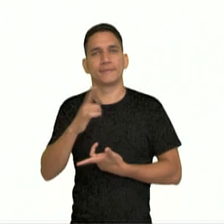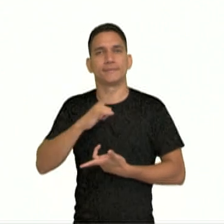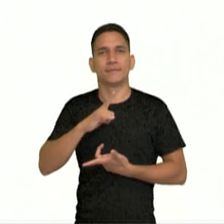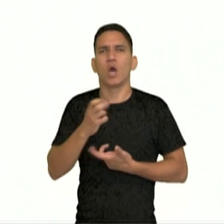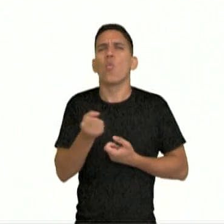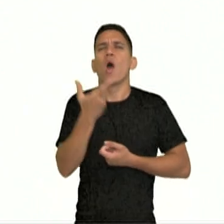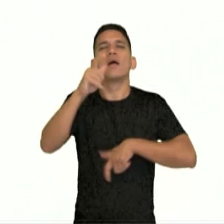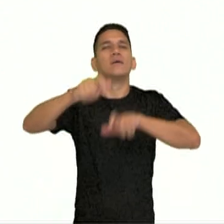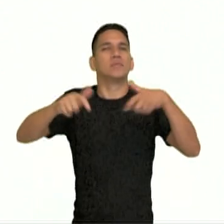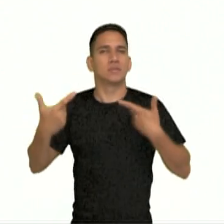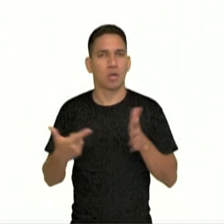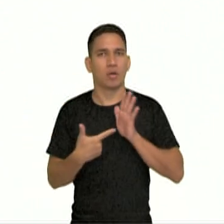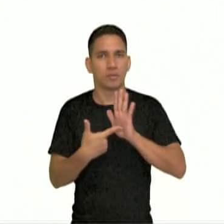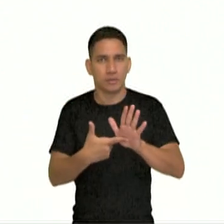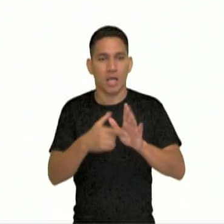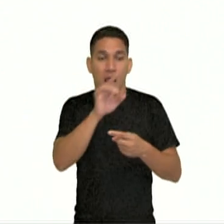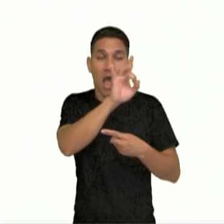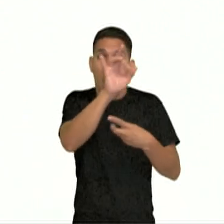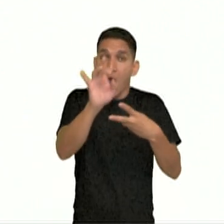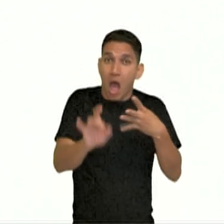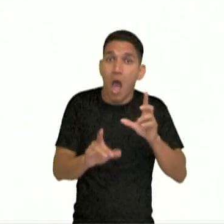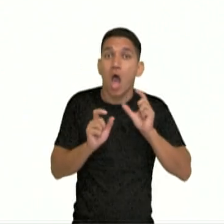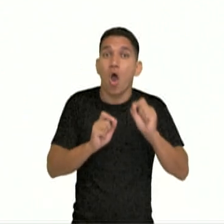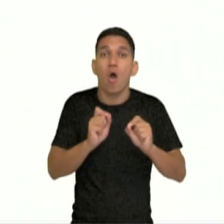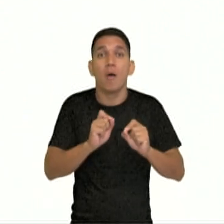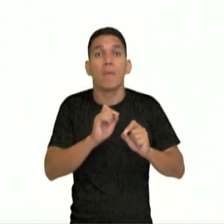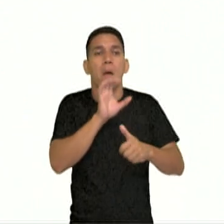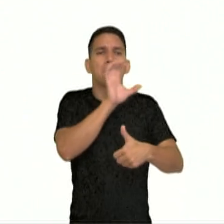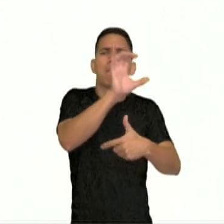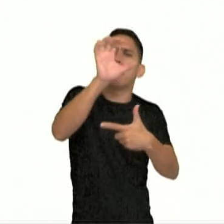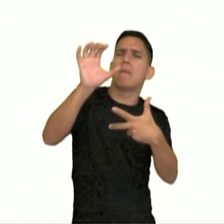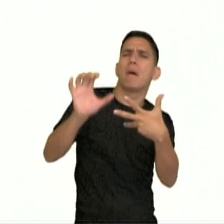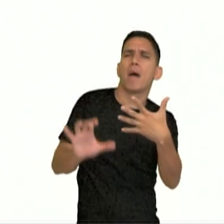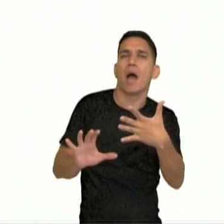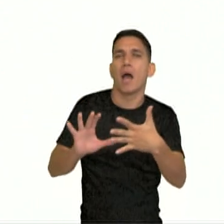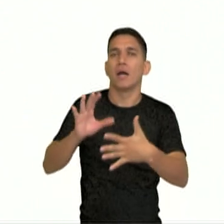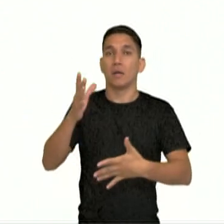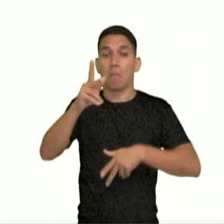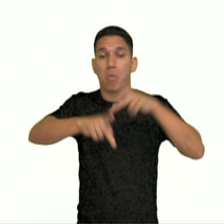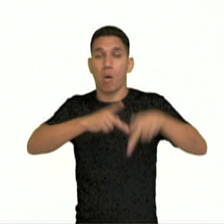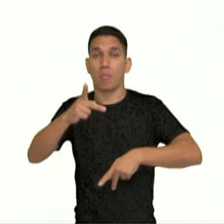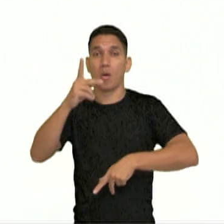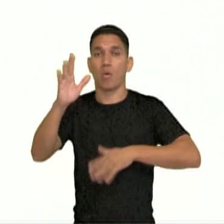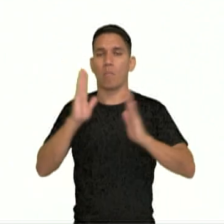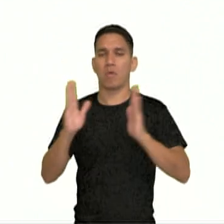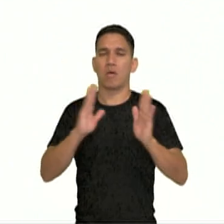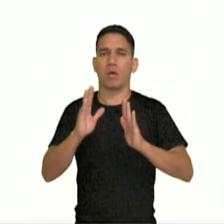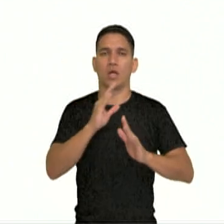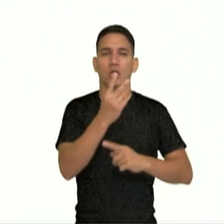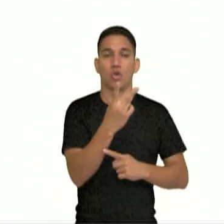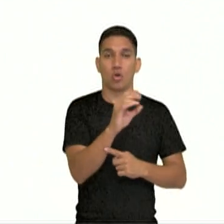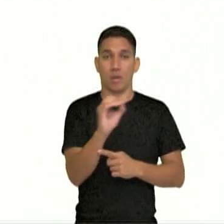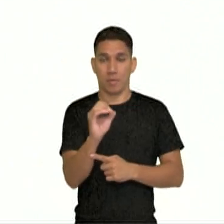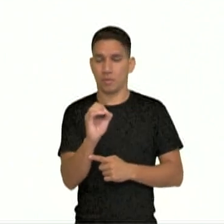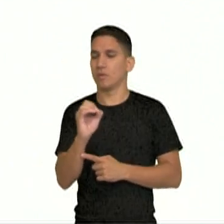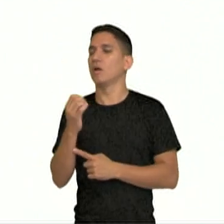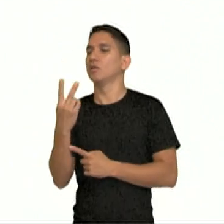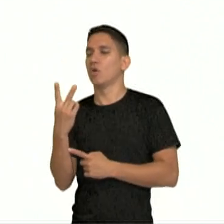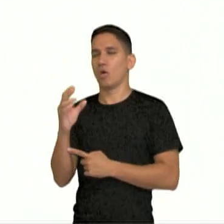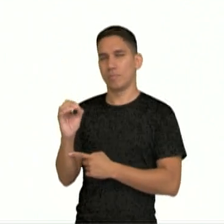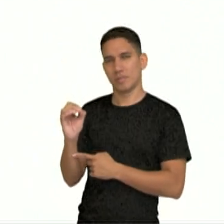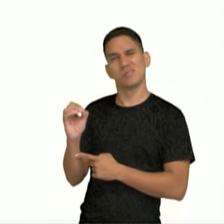de pessoas em cada uma das regiões, população em 2000 e 2010, é o que nós vamos ter aqui,